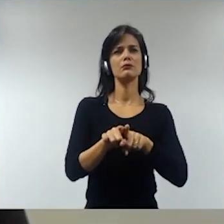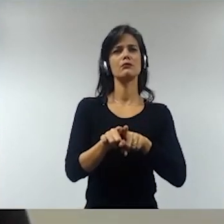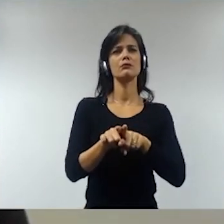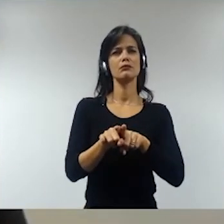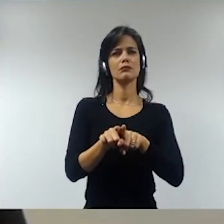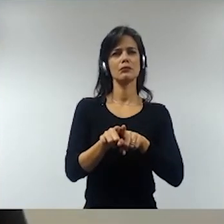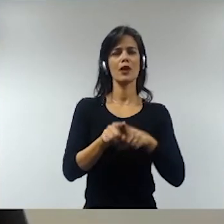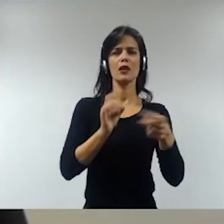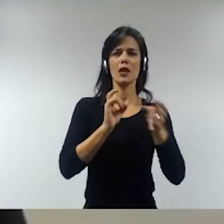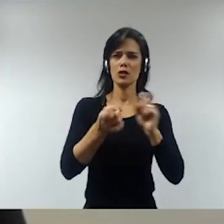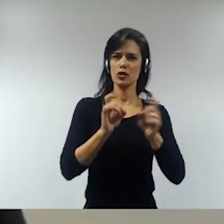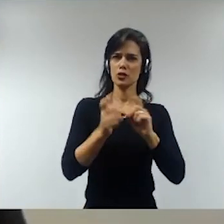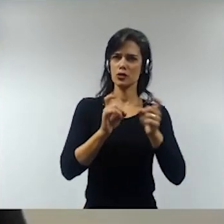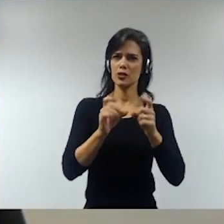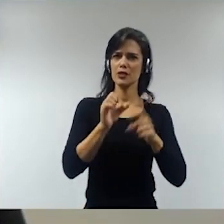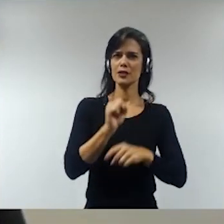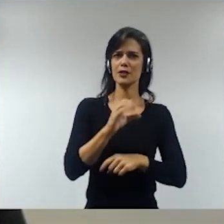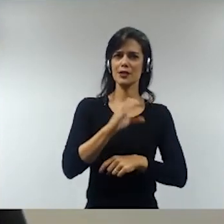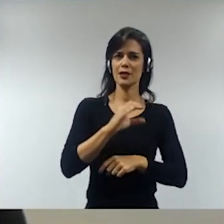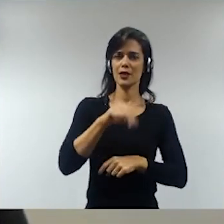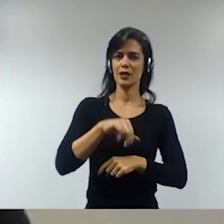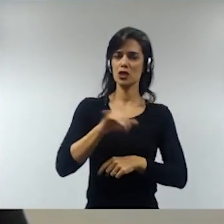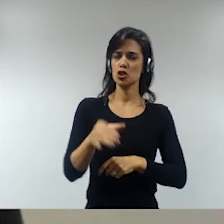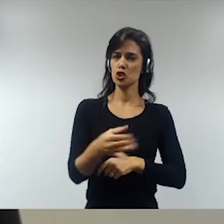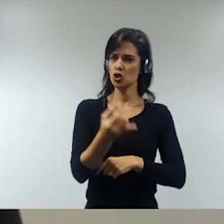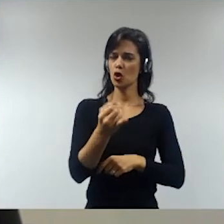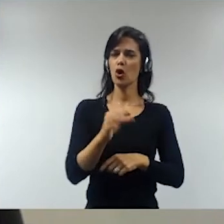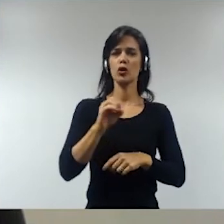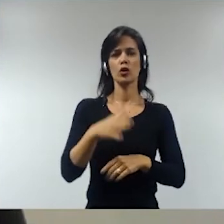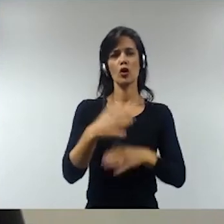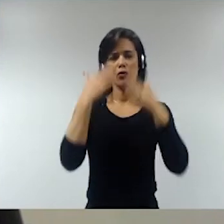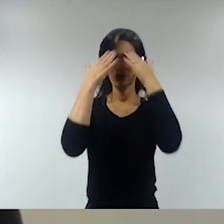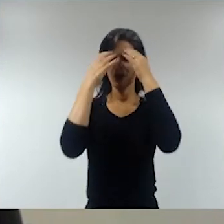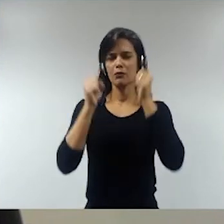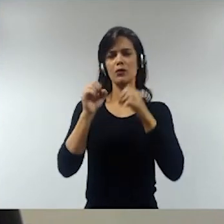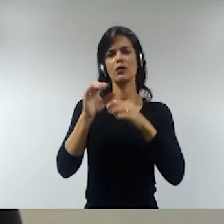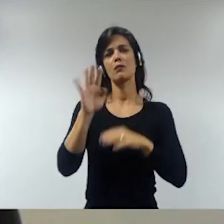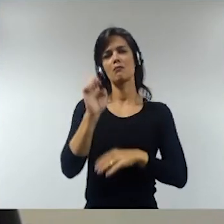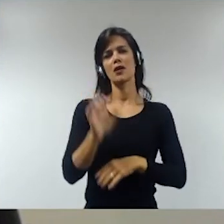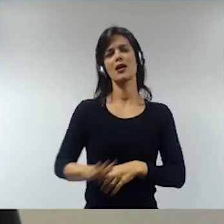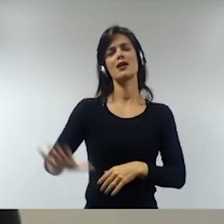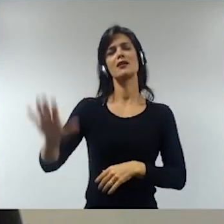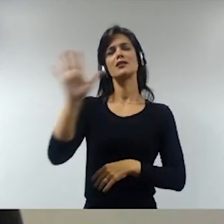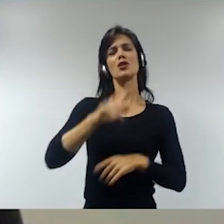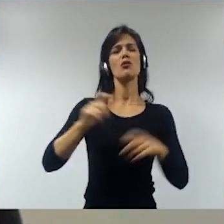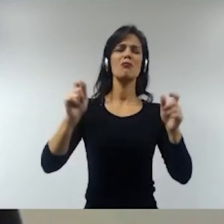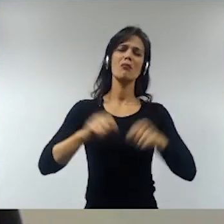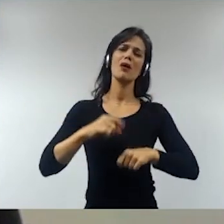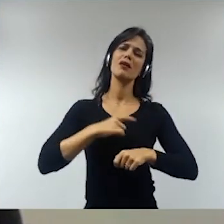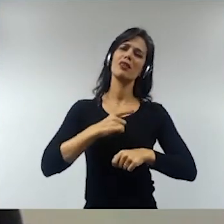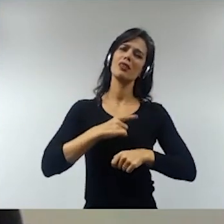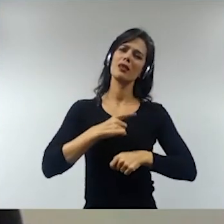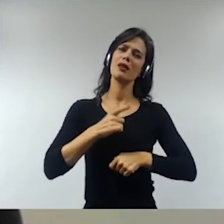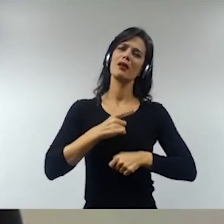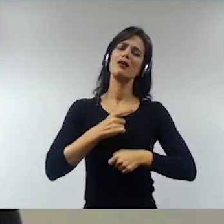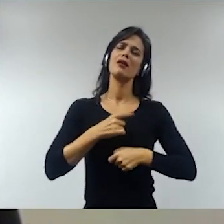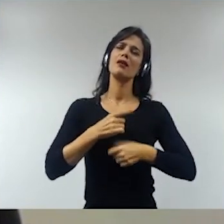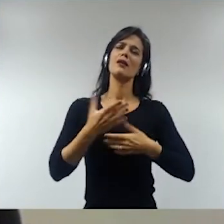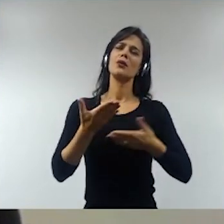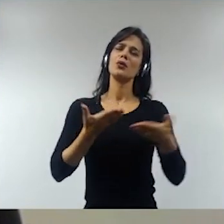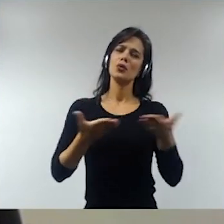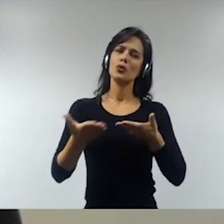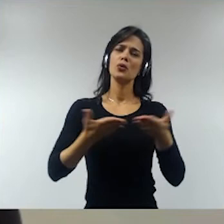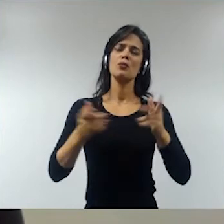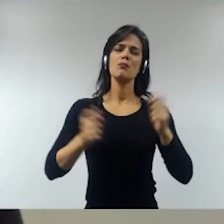órgão administrativo de cúpula, que é o CNJ, sejam em todos os tribunais brasileiros, saiba ter a ponderação necessária para que nós